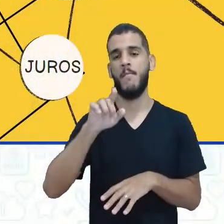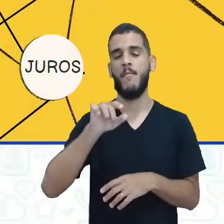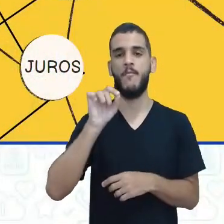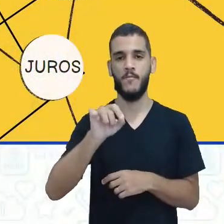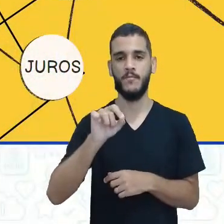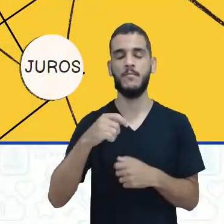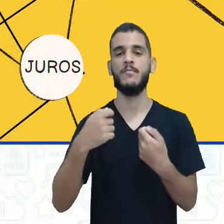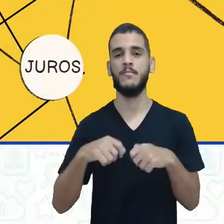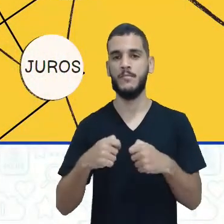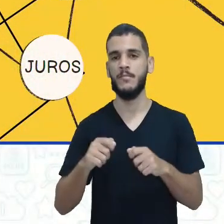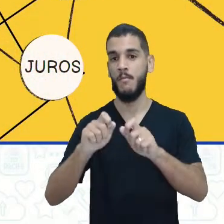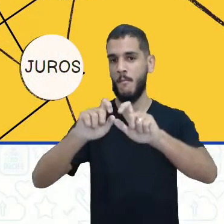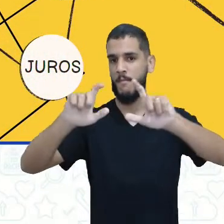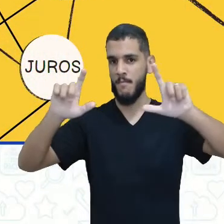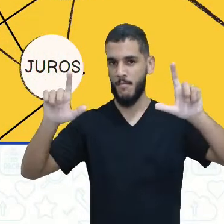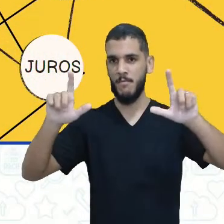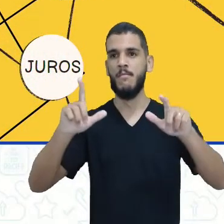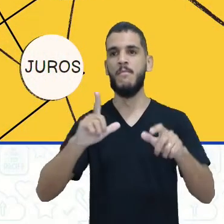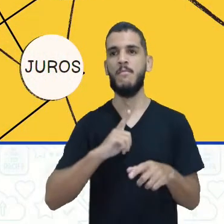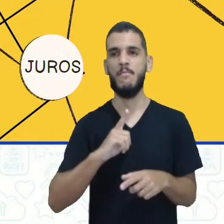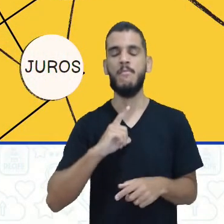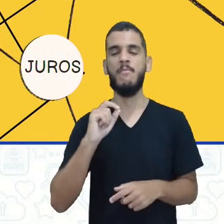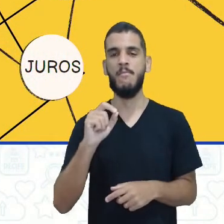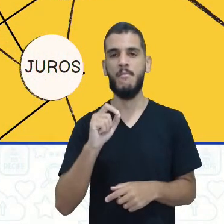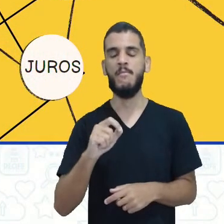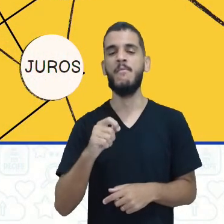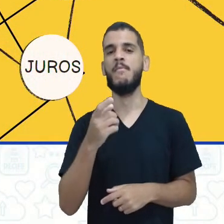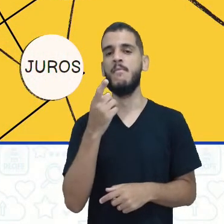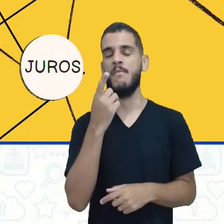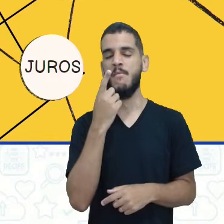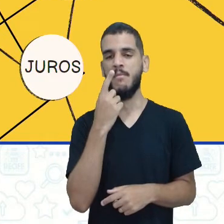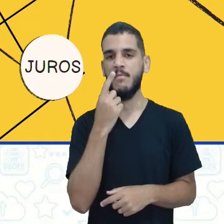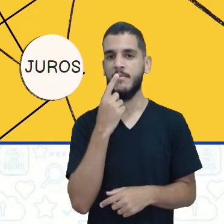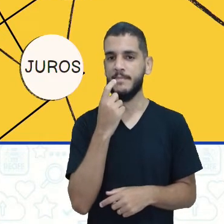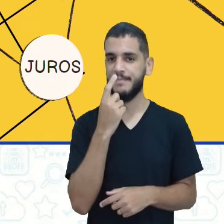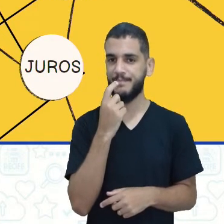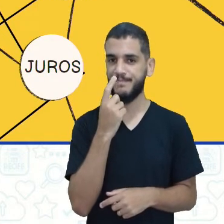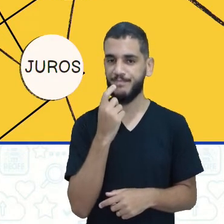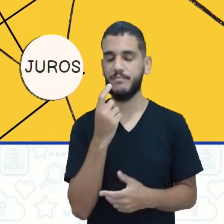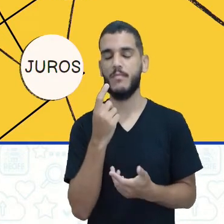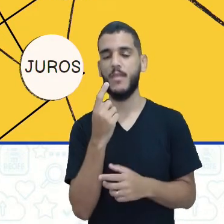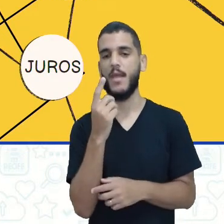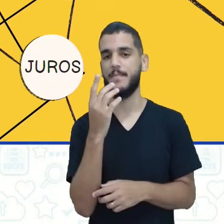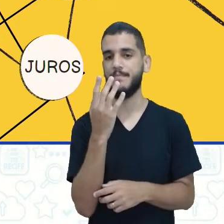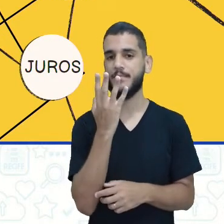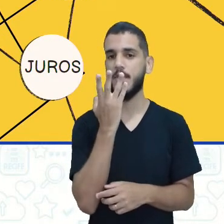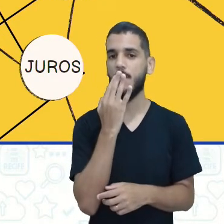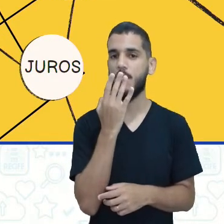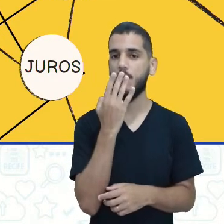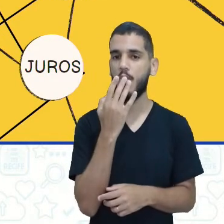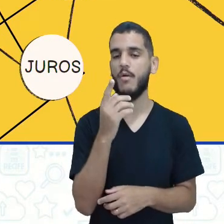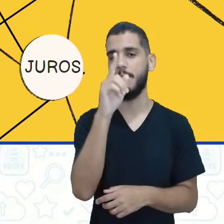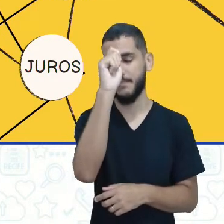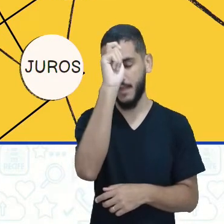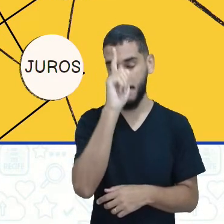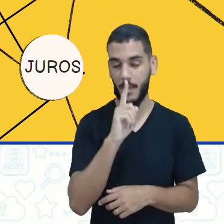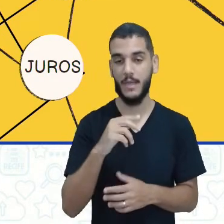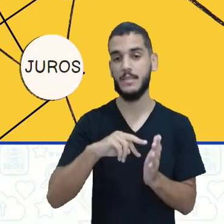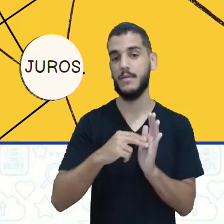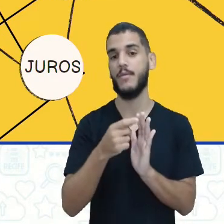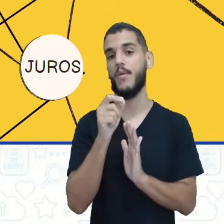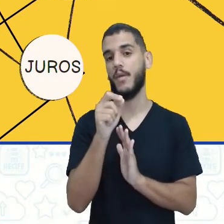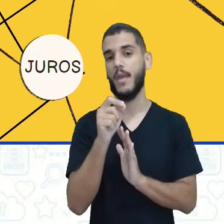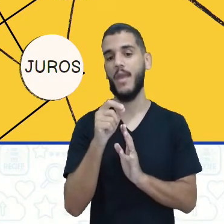perceberem o recorte que eu dei, ó. Esse amarelão aí, gente, refere-se ao mundo da matemática, né?